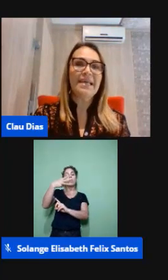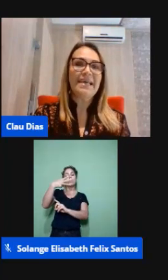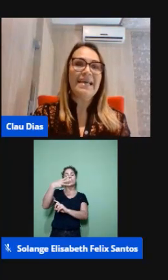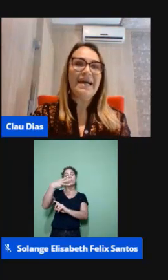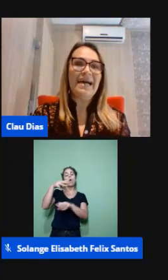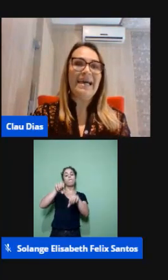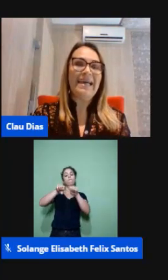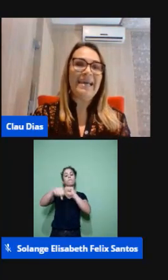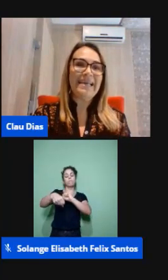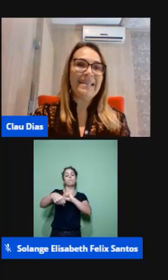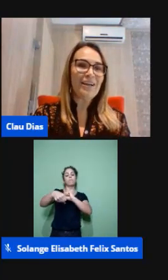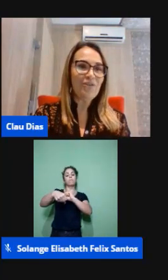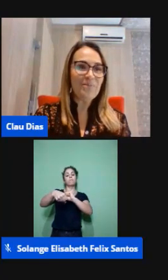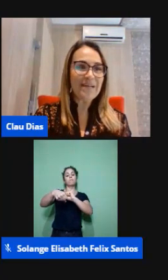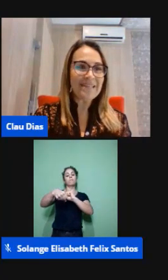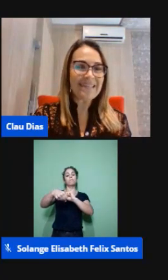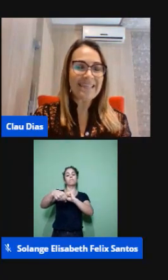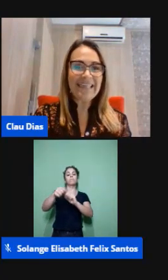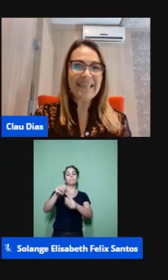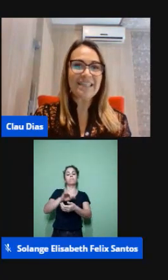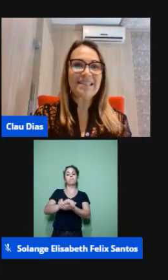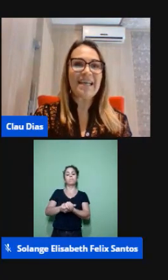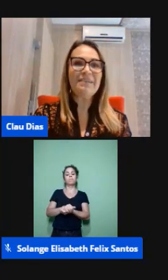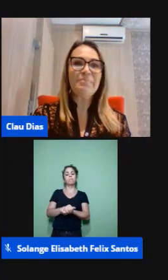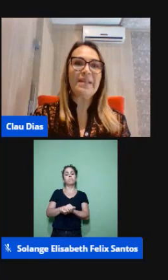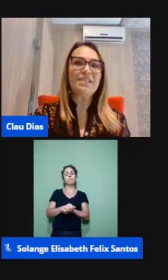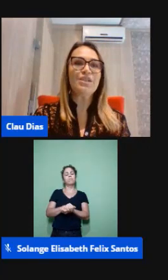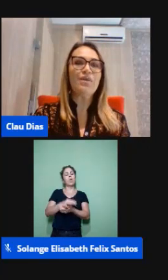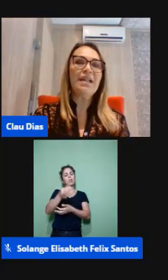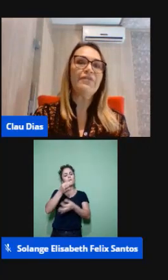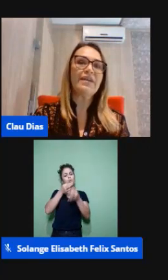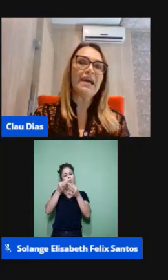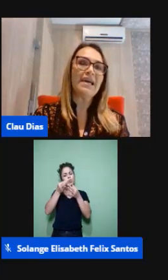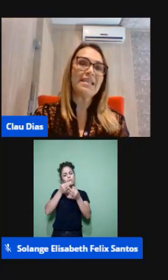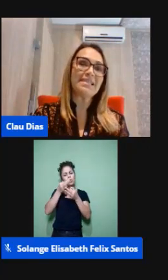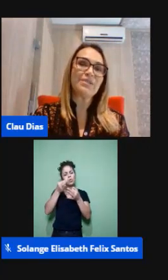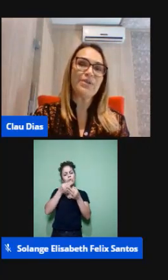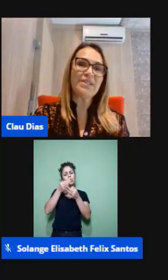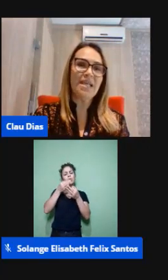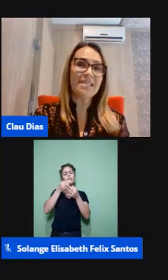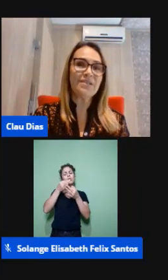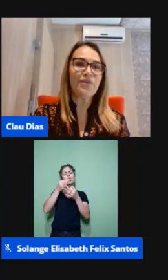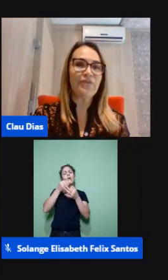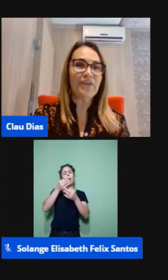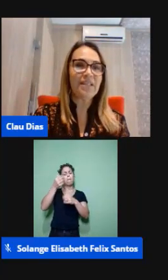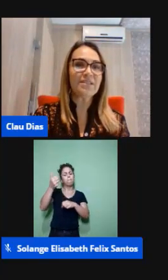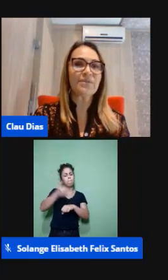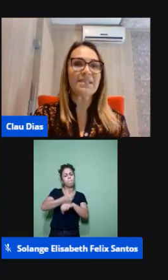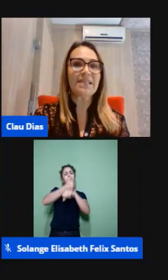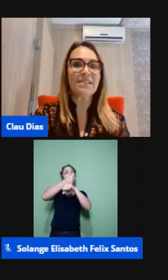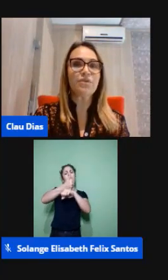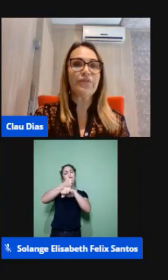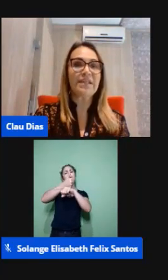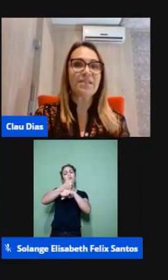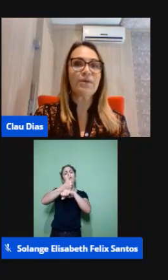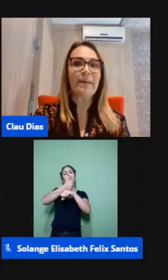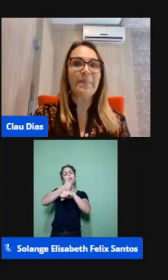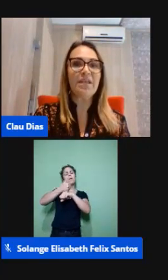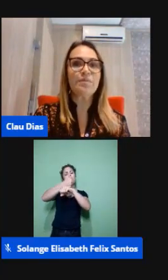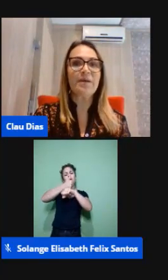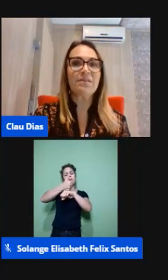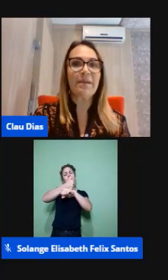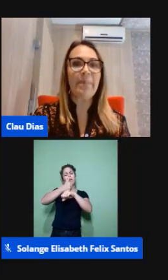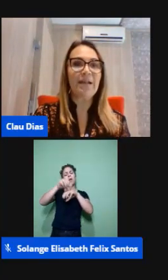formação. Dar algumas dicas, né, para a gente qualificar as ações desenvolvidas com as crianças,